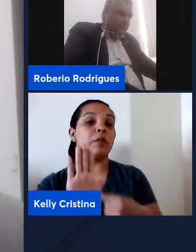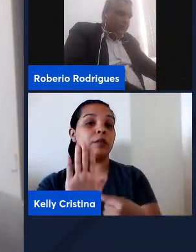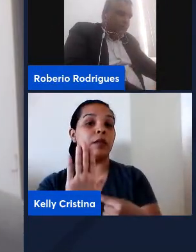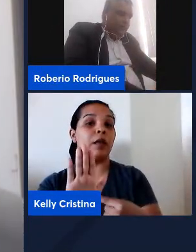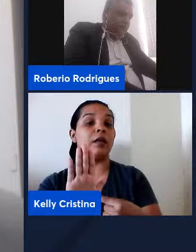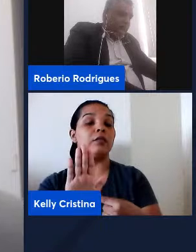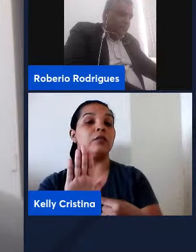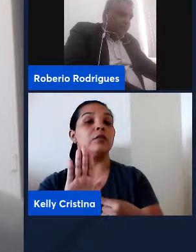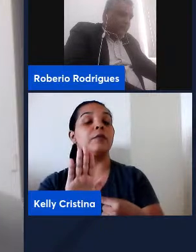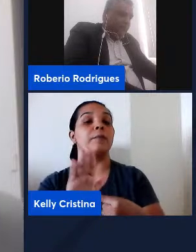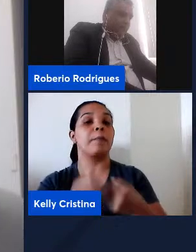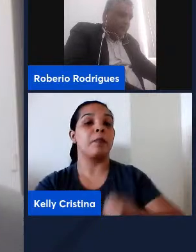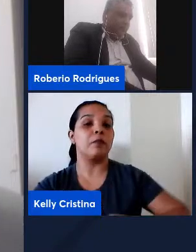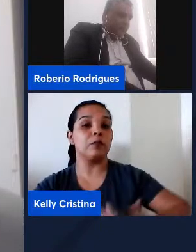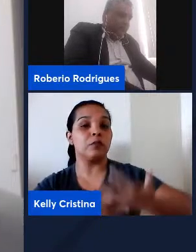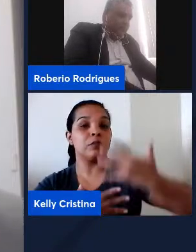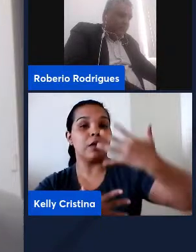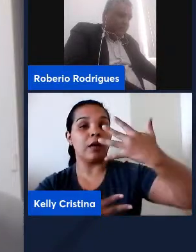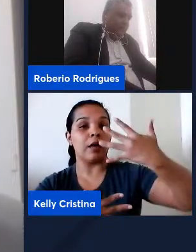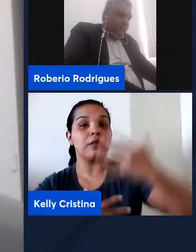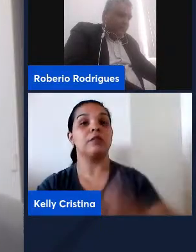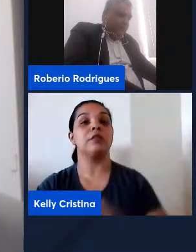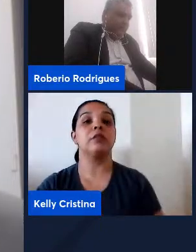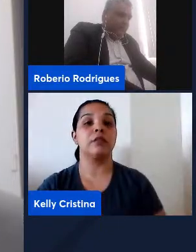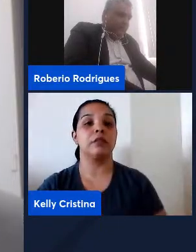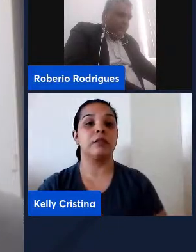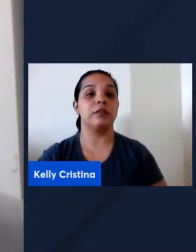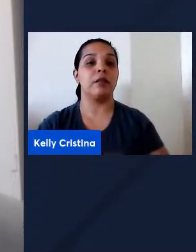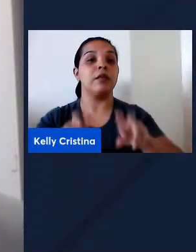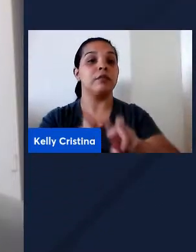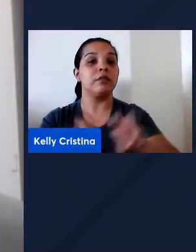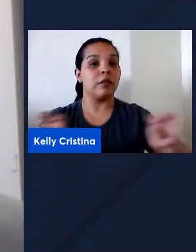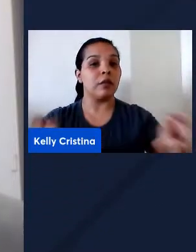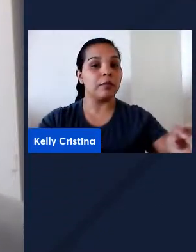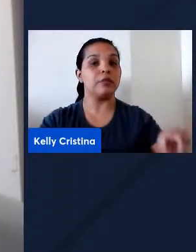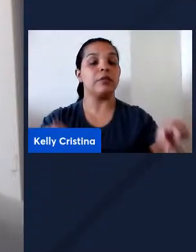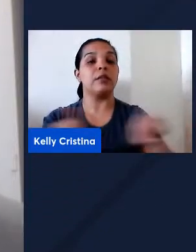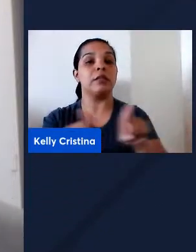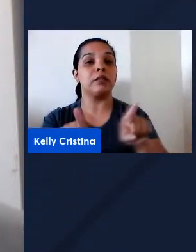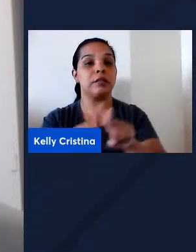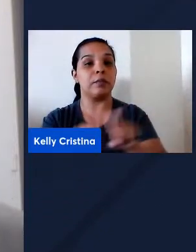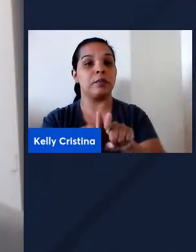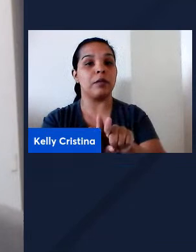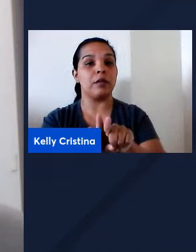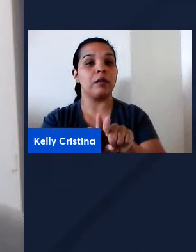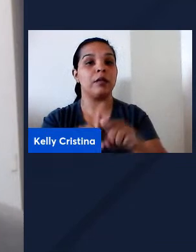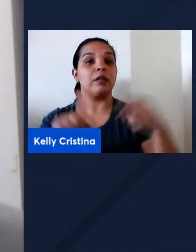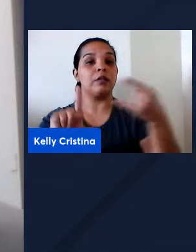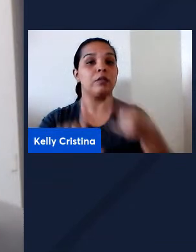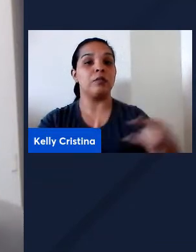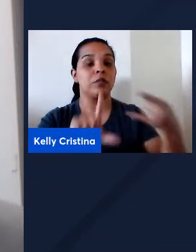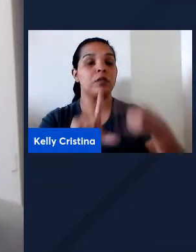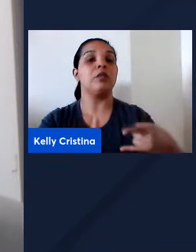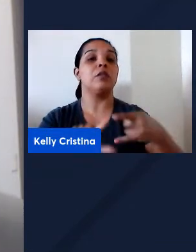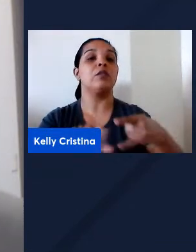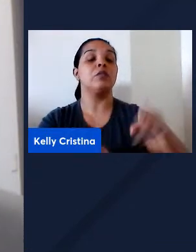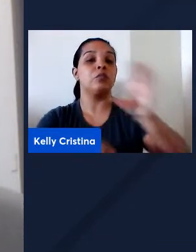do YouTube, no caso das mesas, e do Meet, no caso dos minicursos e